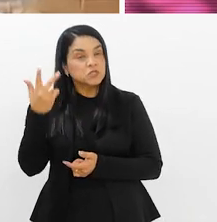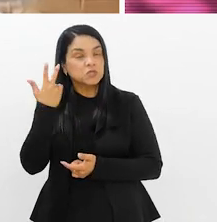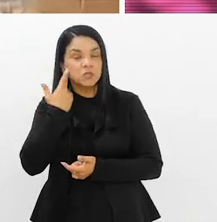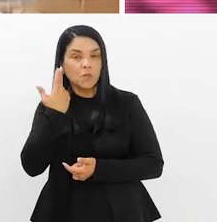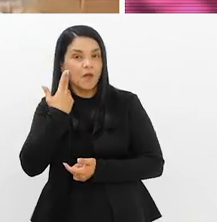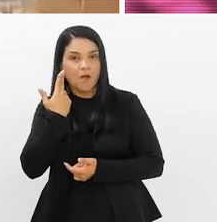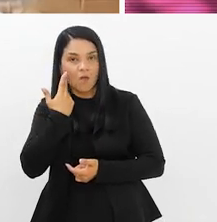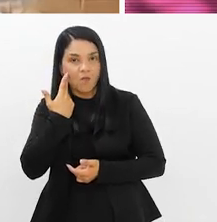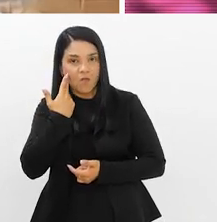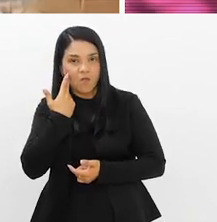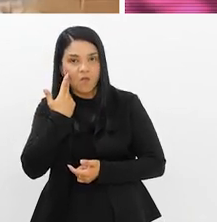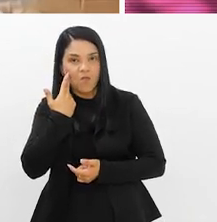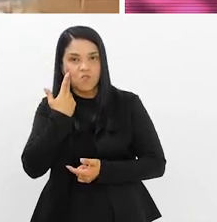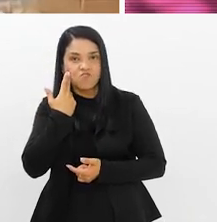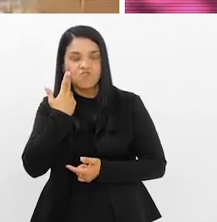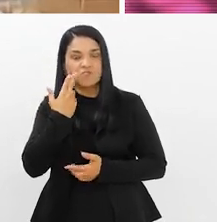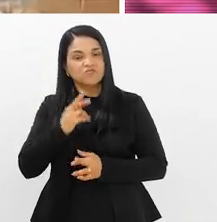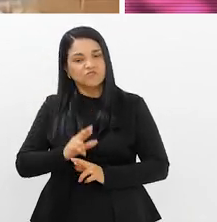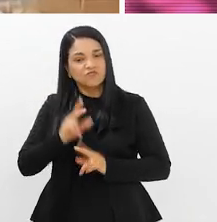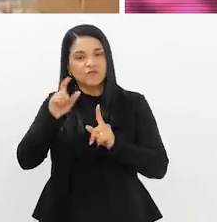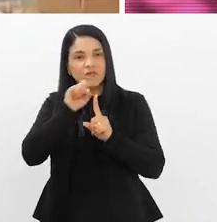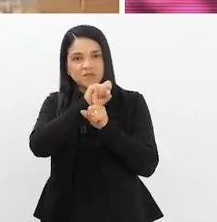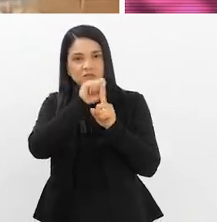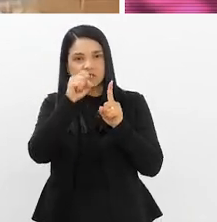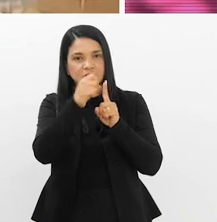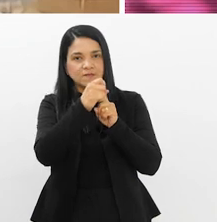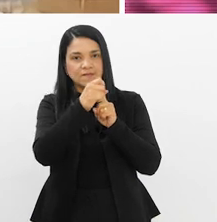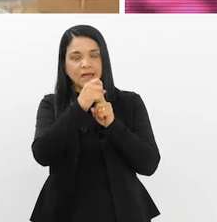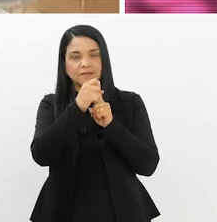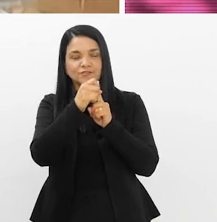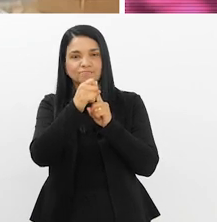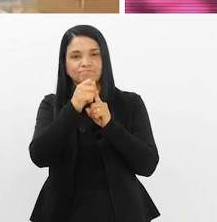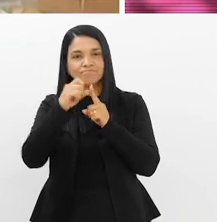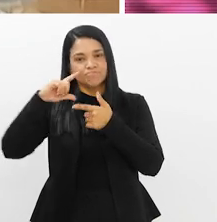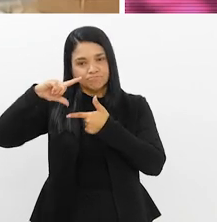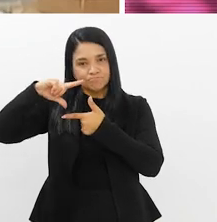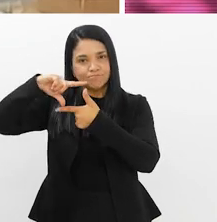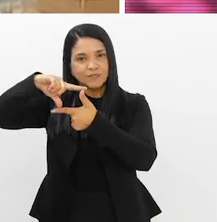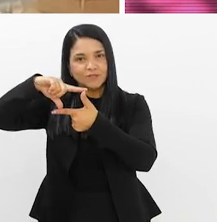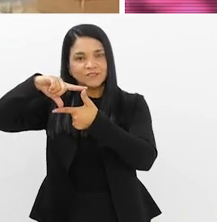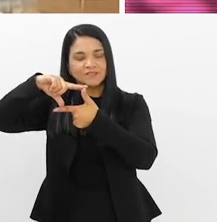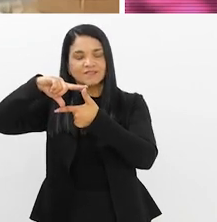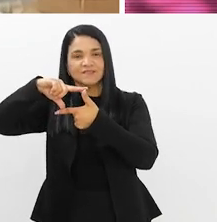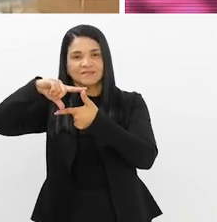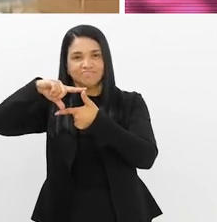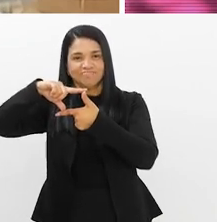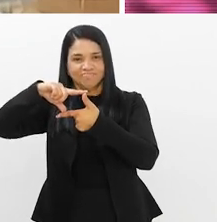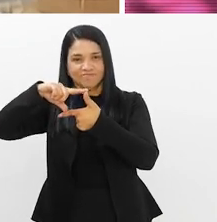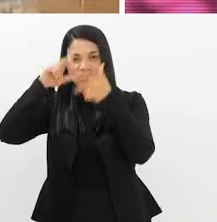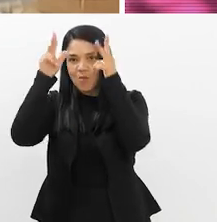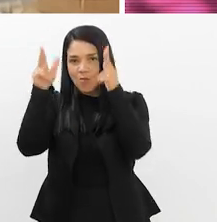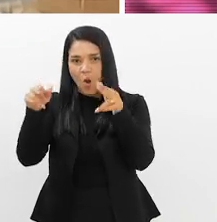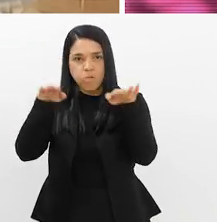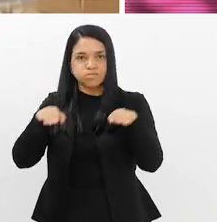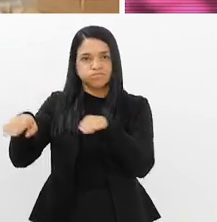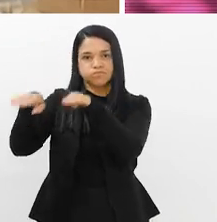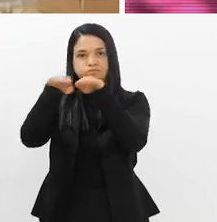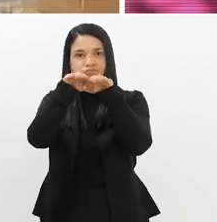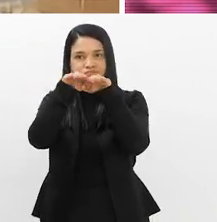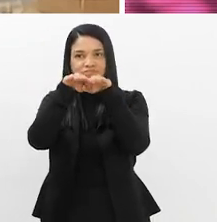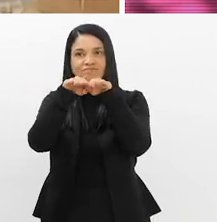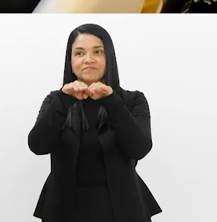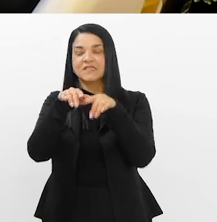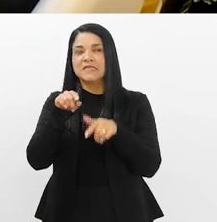pessoas sendo o que elas são e não o que a sociedade quer padronizar e colocar todo mundo numa caixinha.